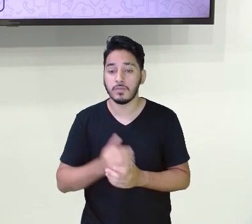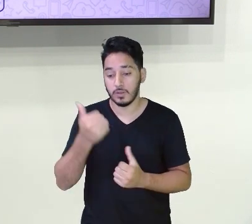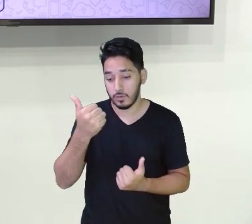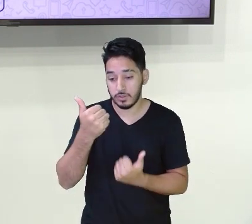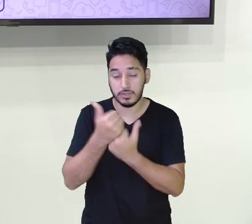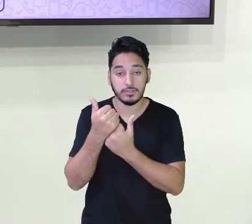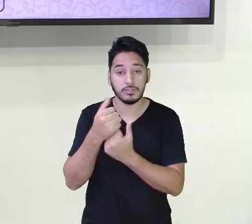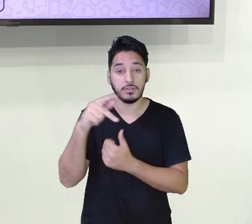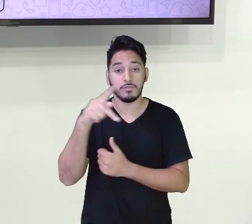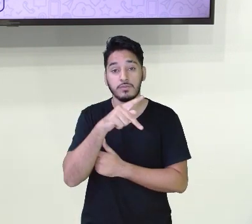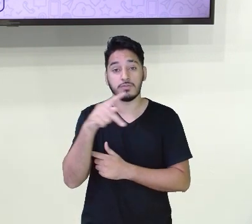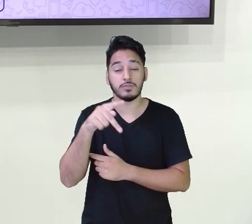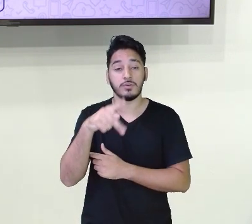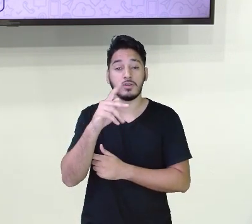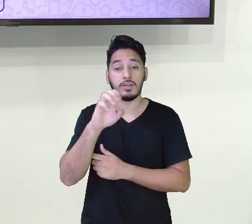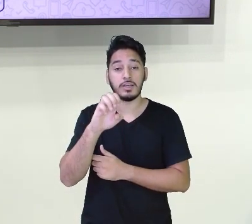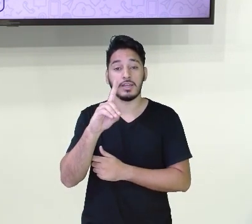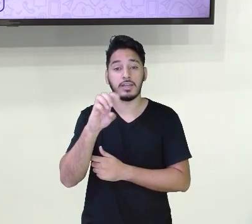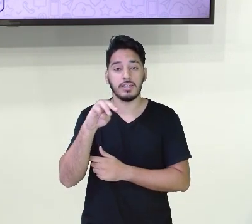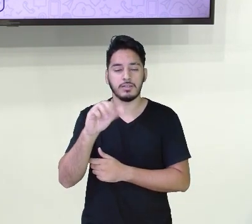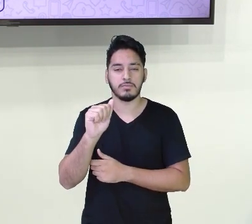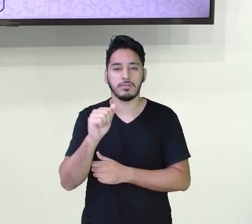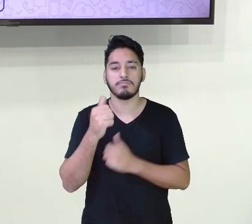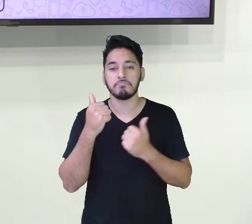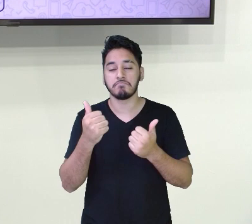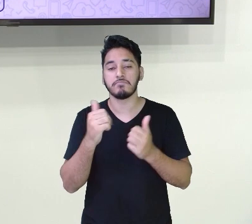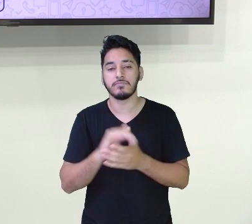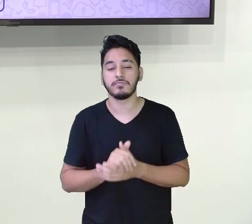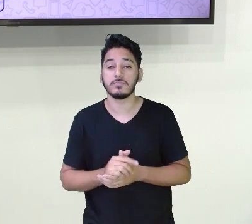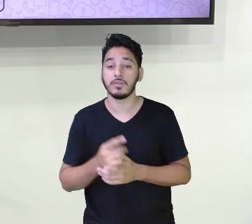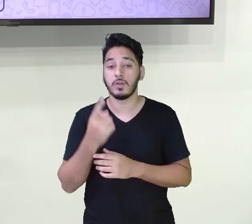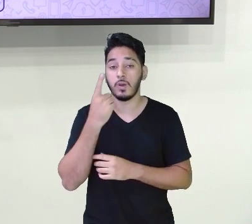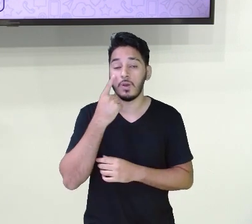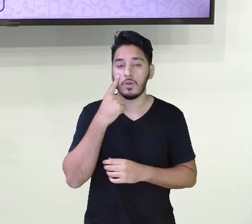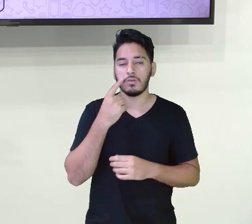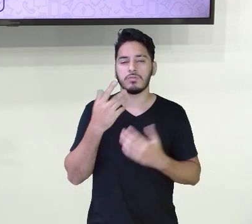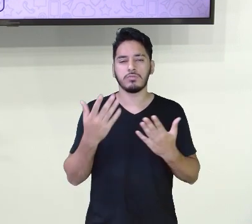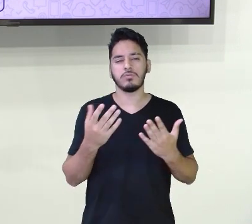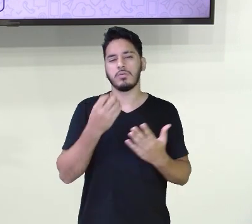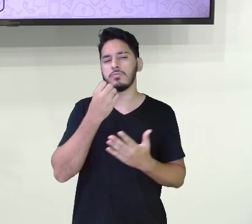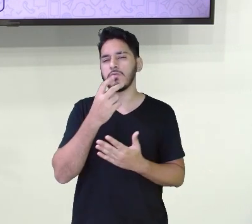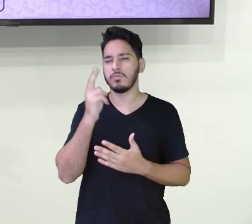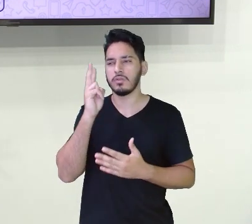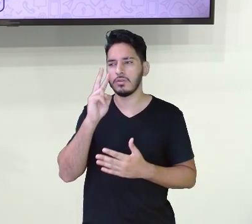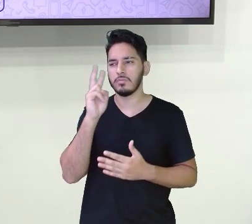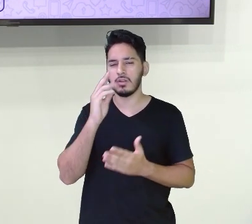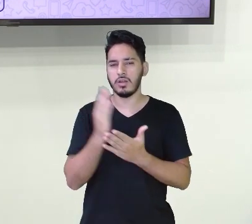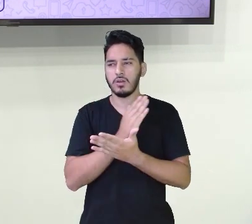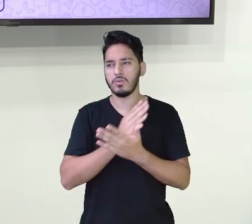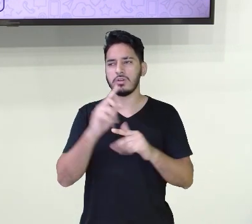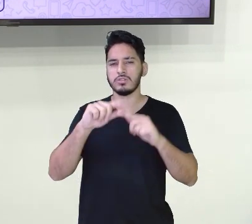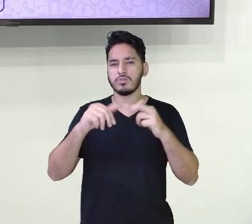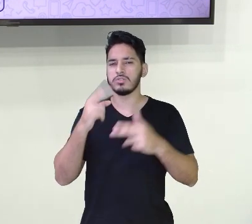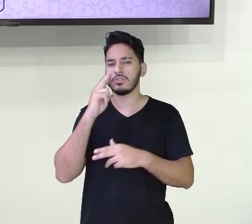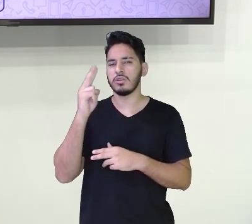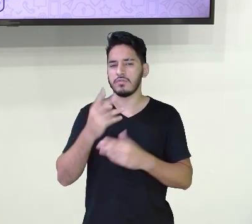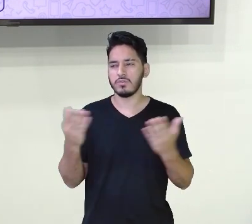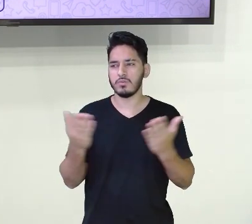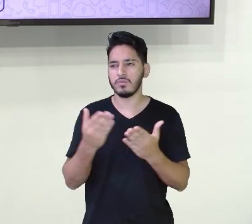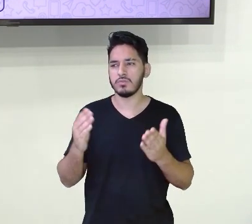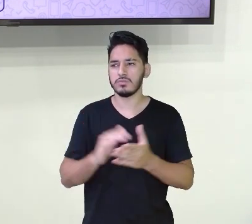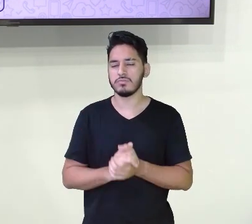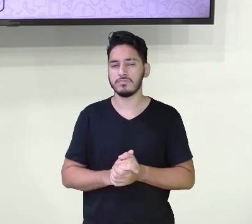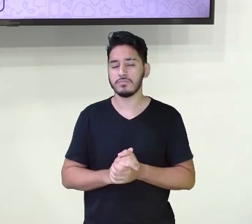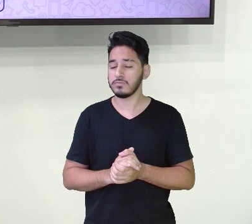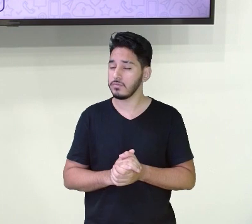né, que a professora Kedma aqui nos deu. Muito massa. Então, vamos recordar rapidamente algumas coisas que a gente viu hoje? Ó,